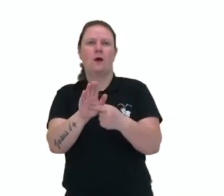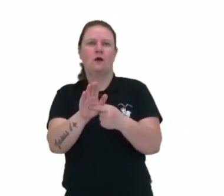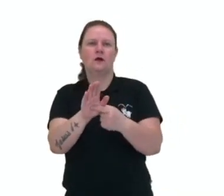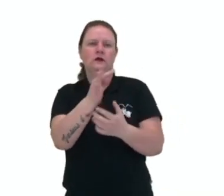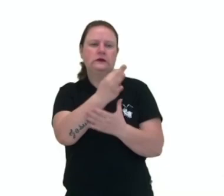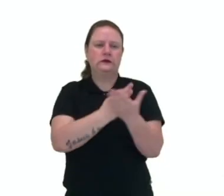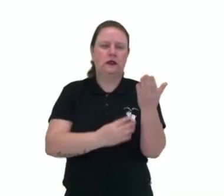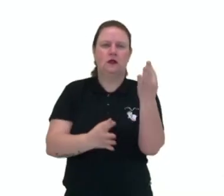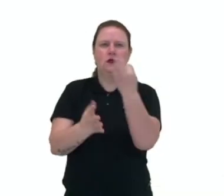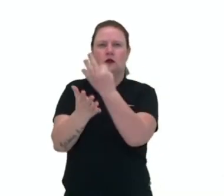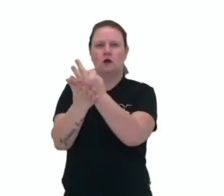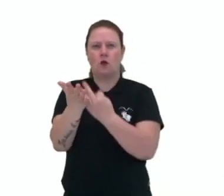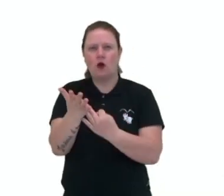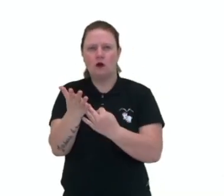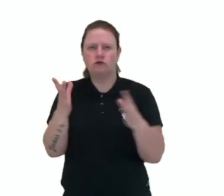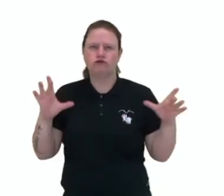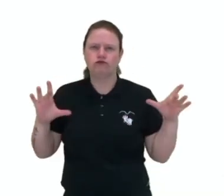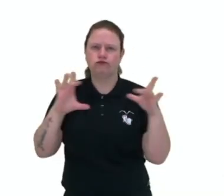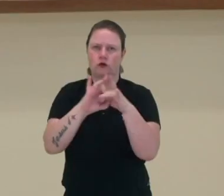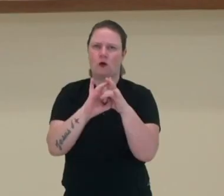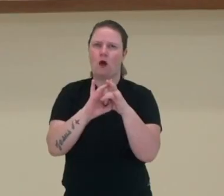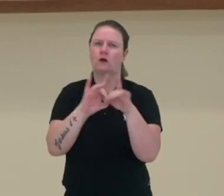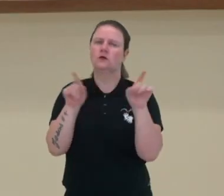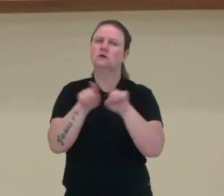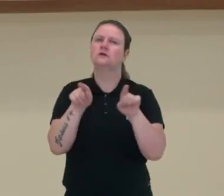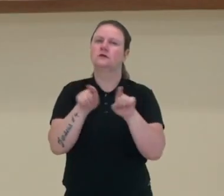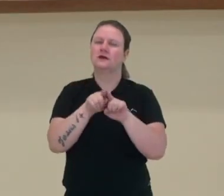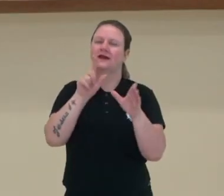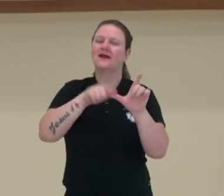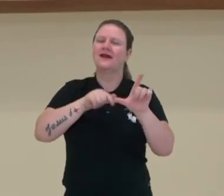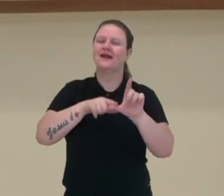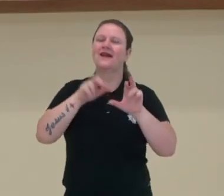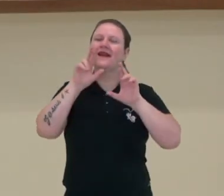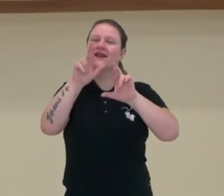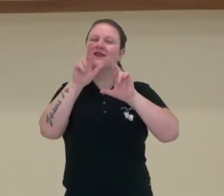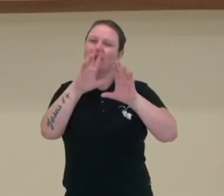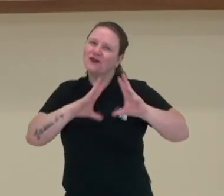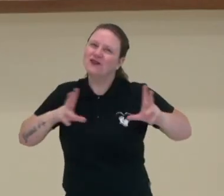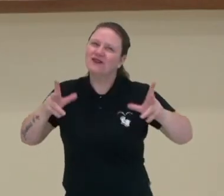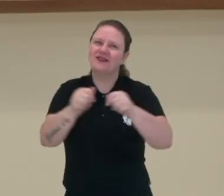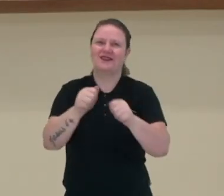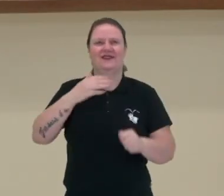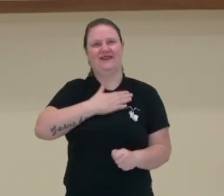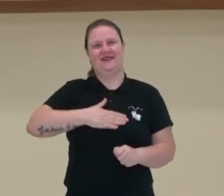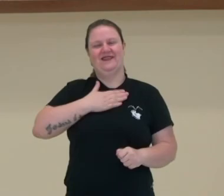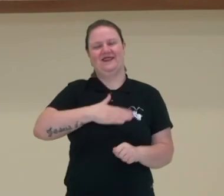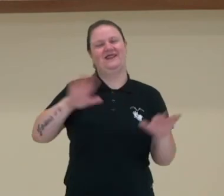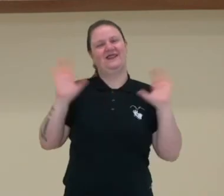intertextualidade e duplo sentido na letra. Espero que vocês tenham gostado e até a próxima!